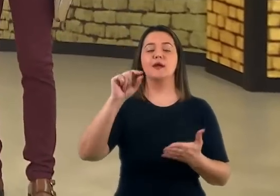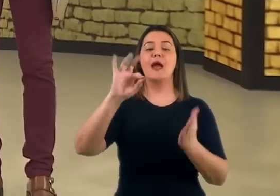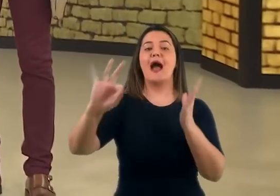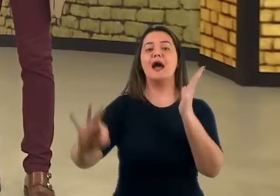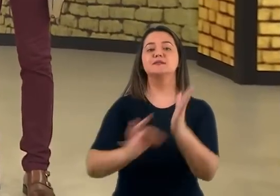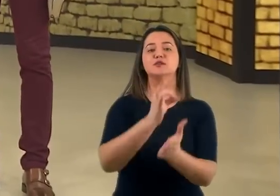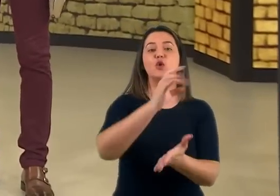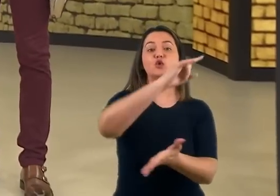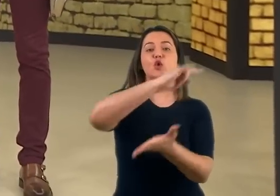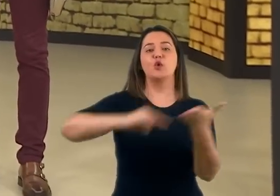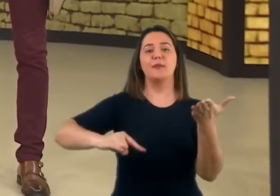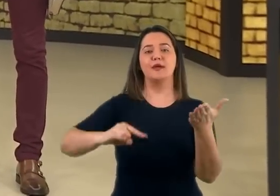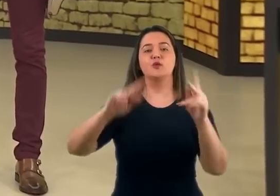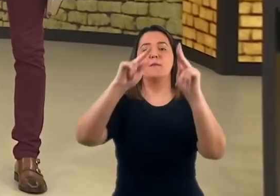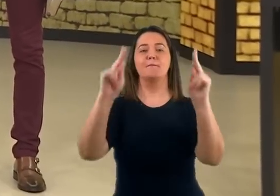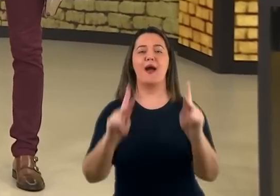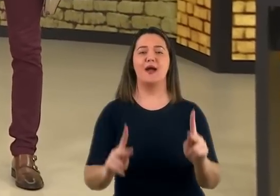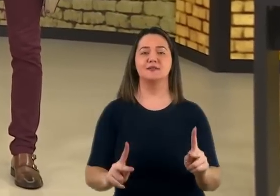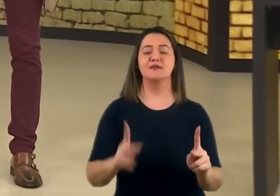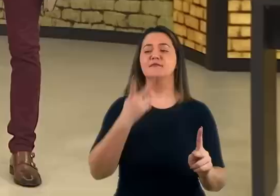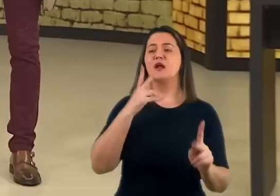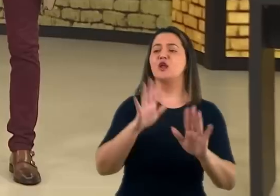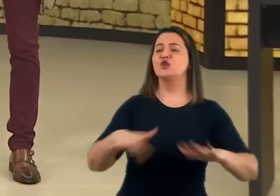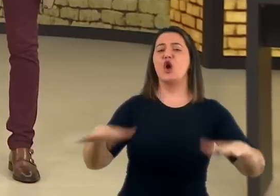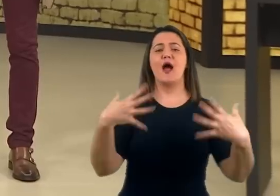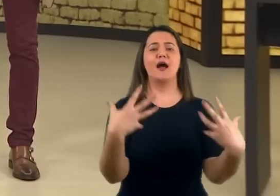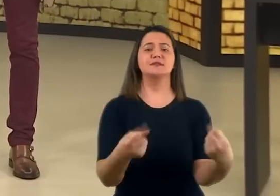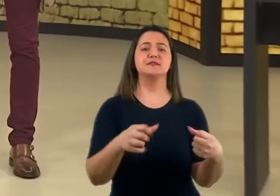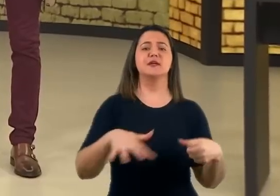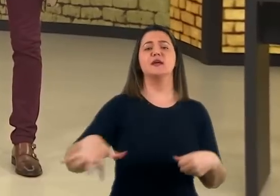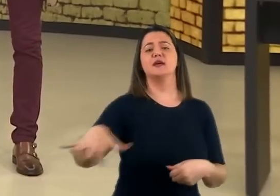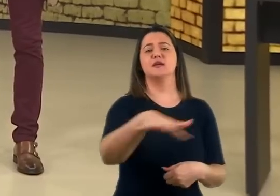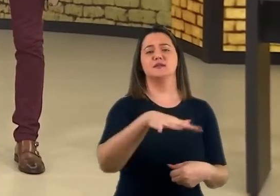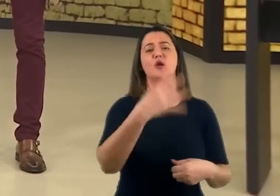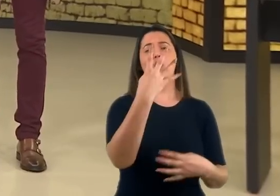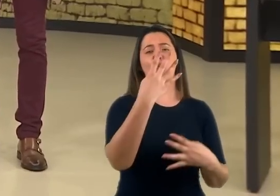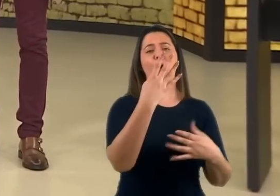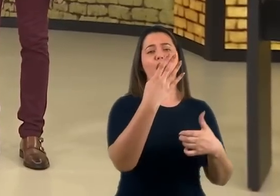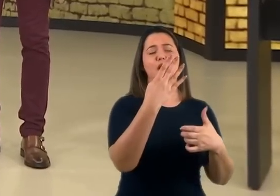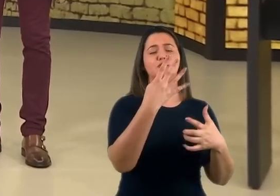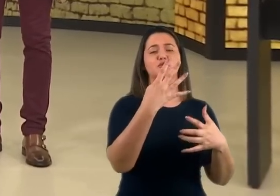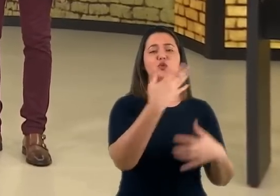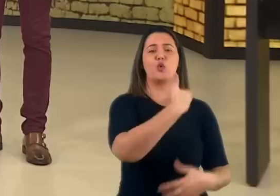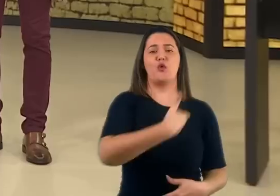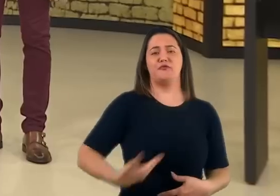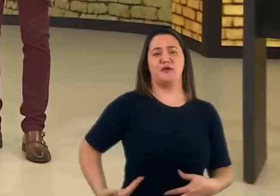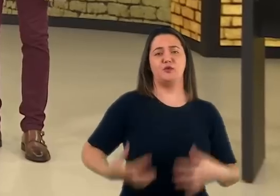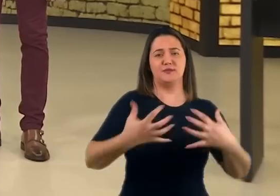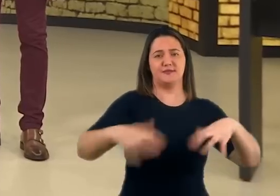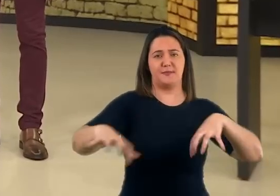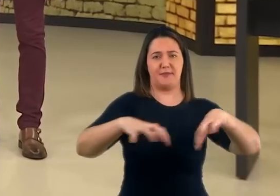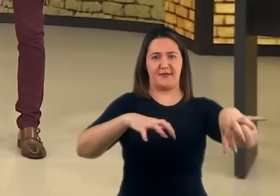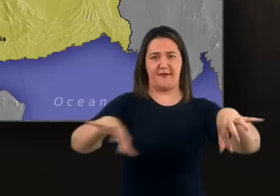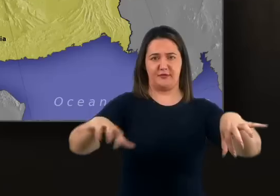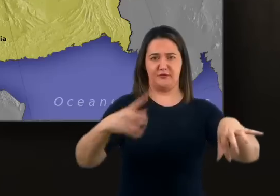de paz reconhecendo o status quo de 4 reinos separados, que eu vou mostrar para você aí na sua